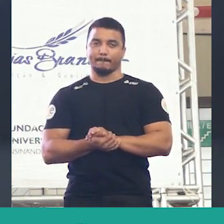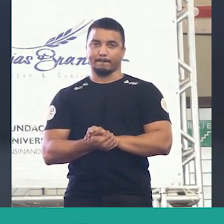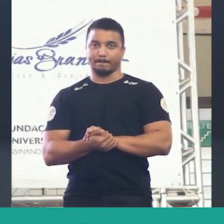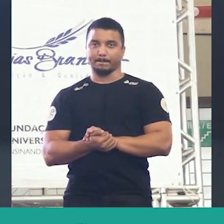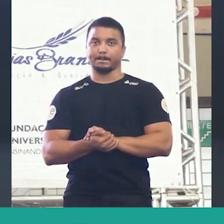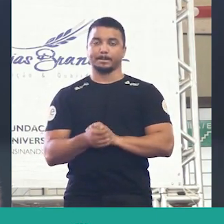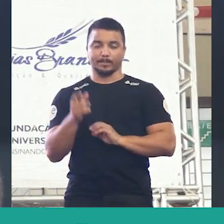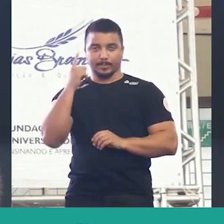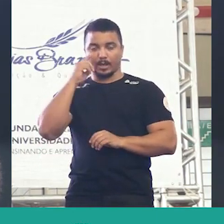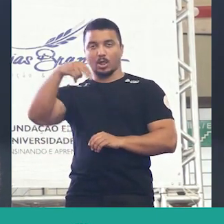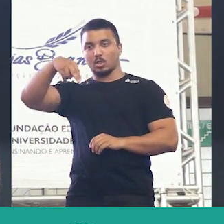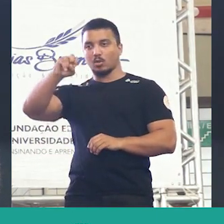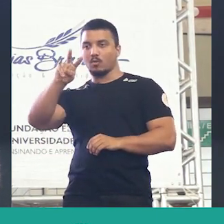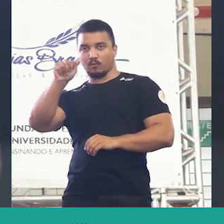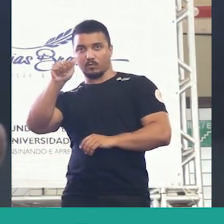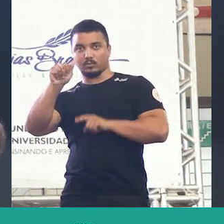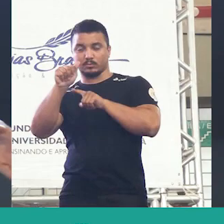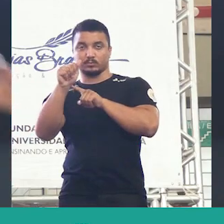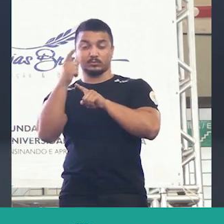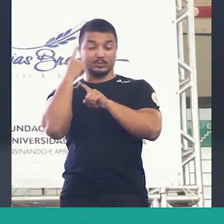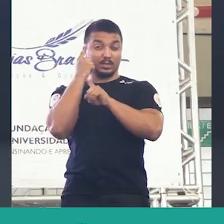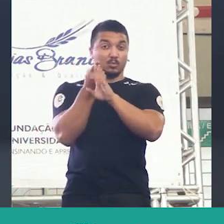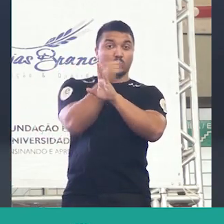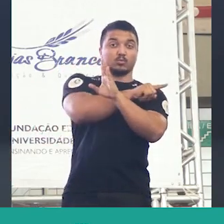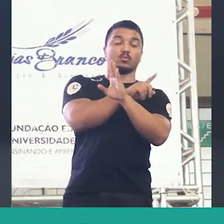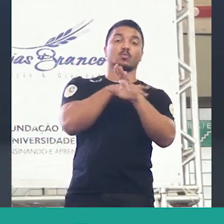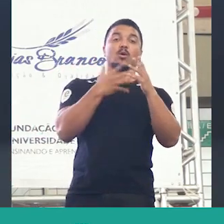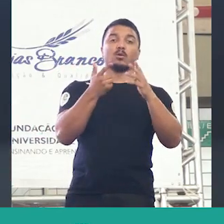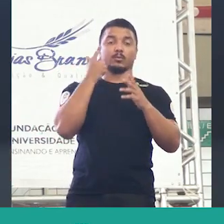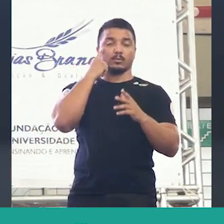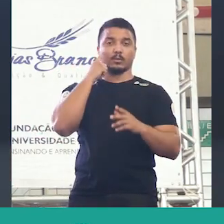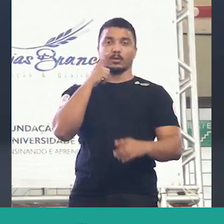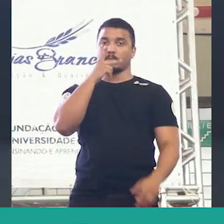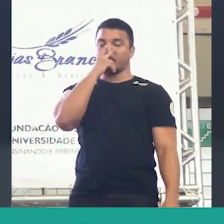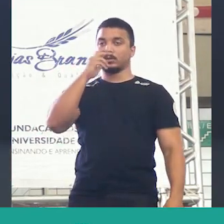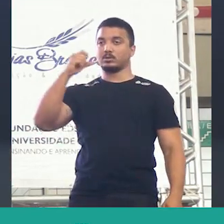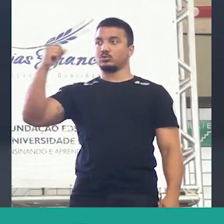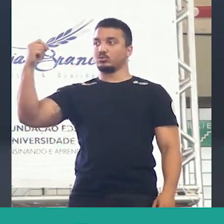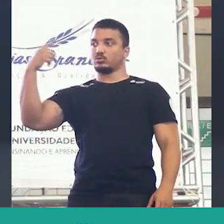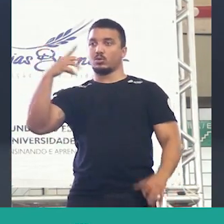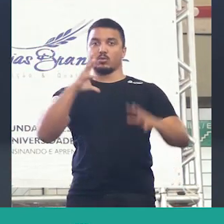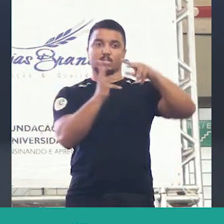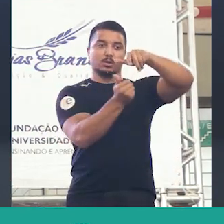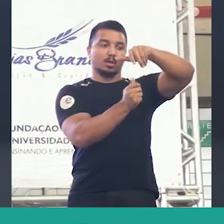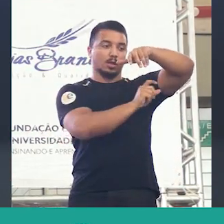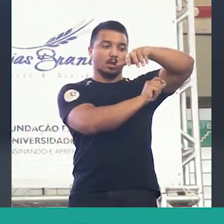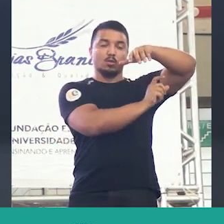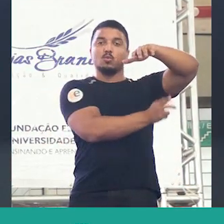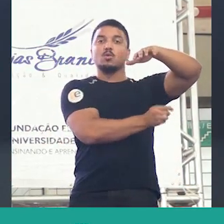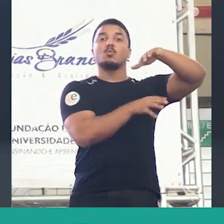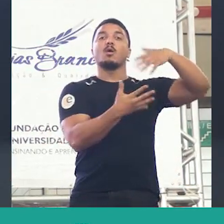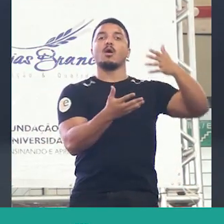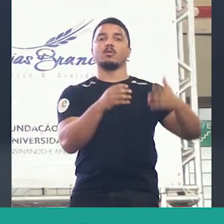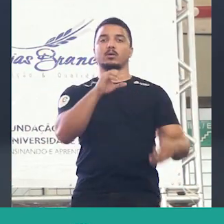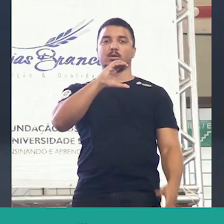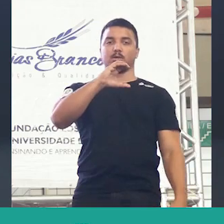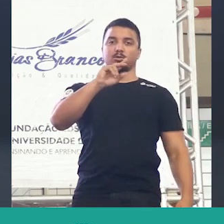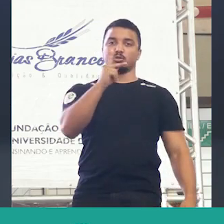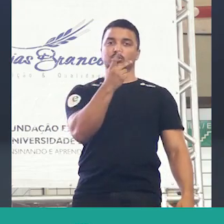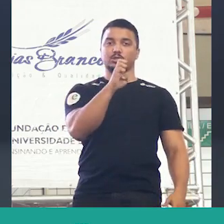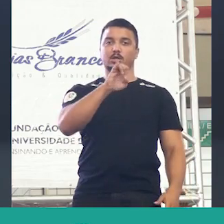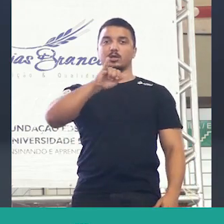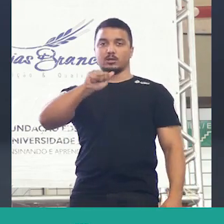Lua nova. Como é o nome da Lua que fica lá atrás? Sol, Terra, Lua cheia.